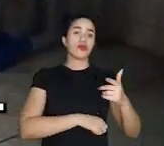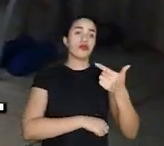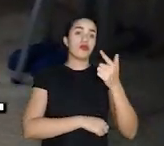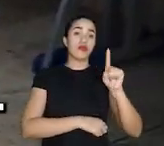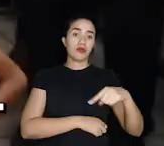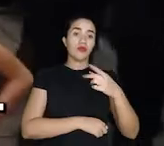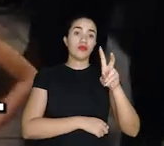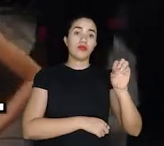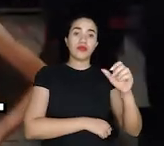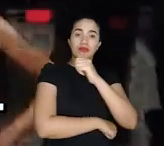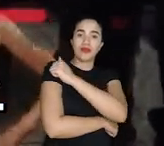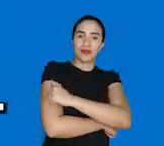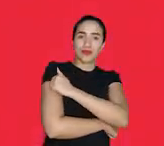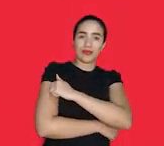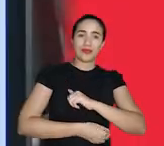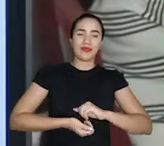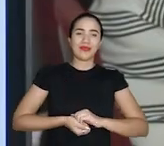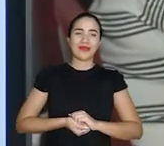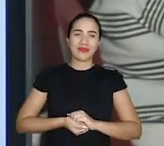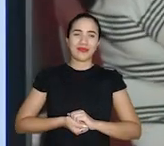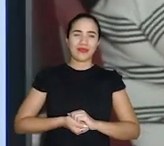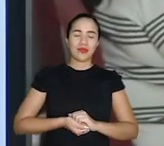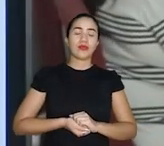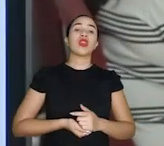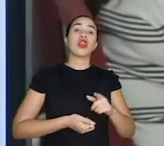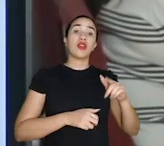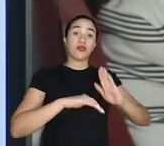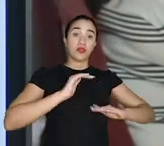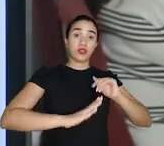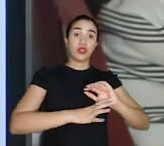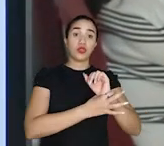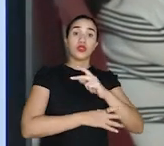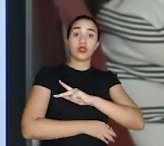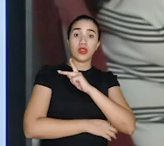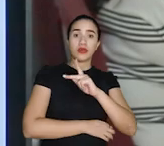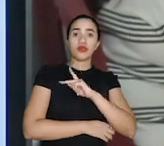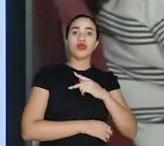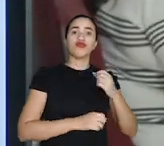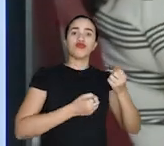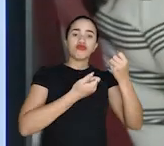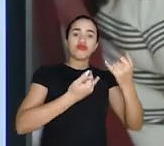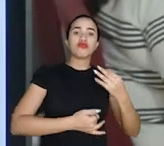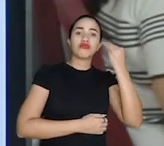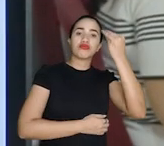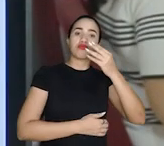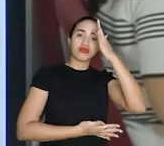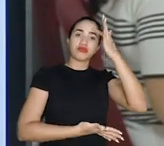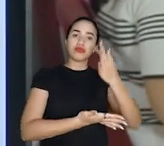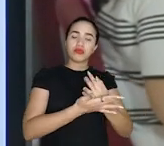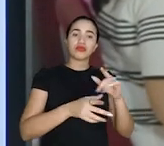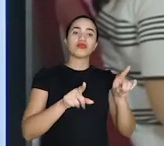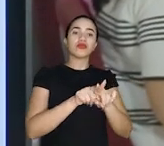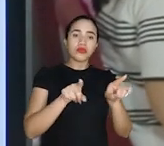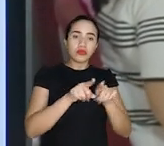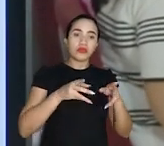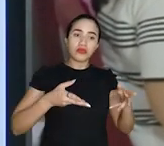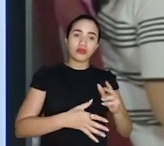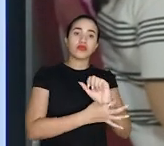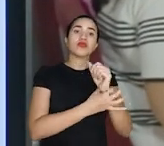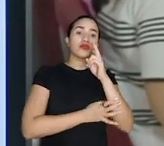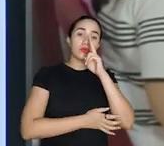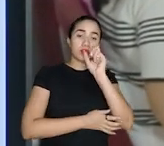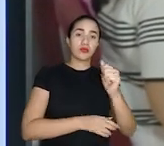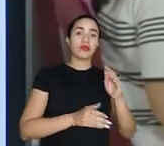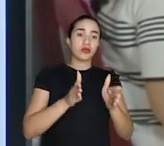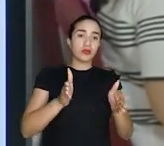de 1.500 estudantes. Agentes de segurança pública do Estado relatam experiências de fé e se preparam para reforçar o esquema